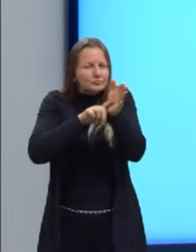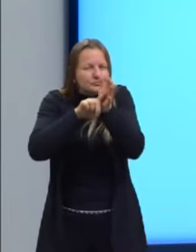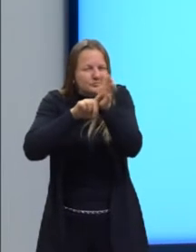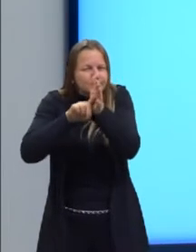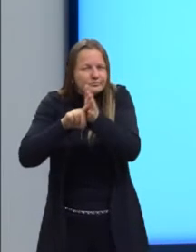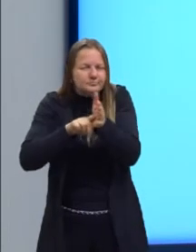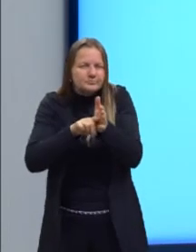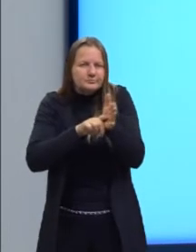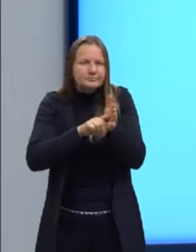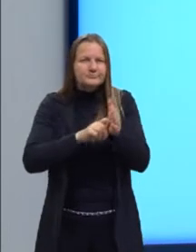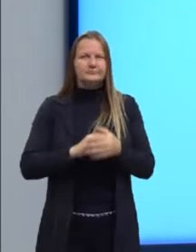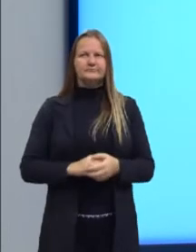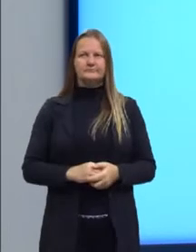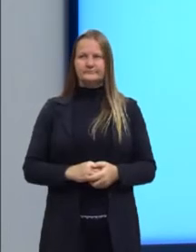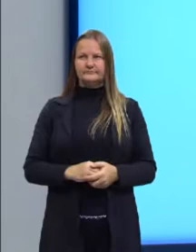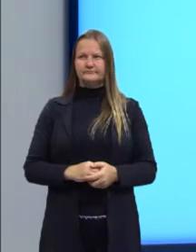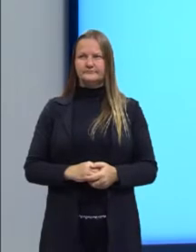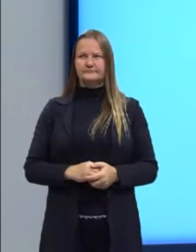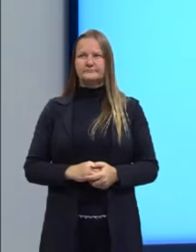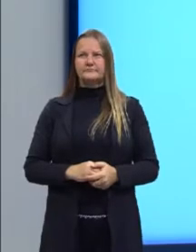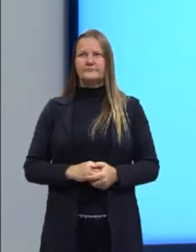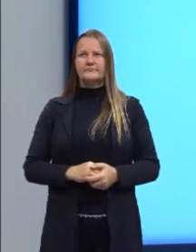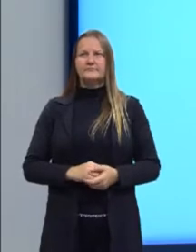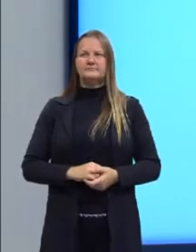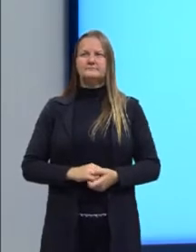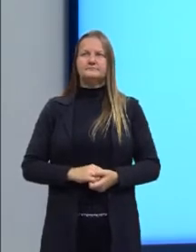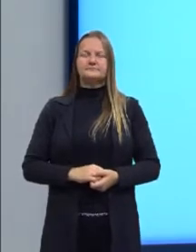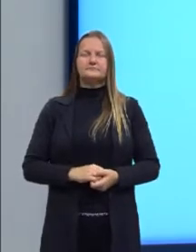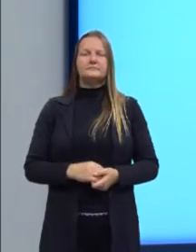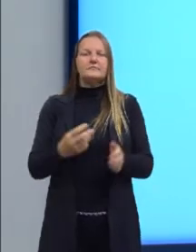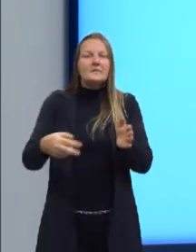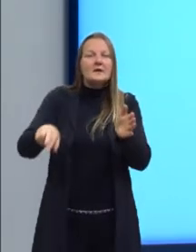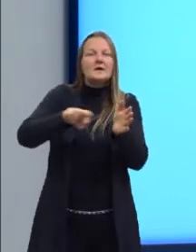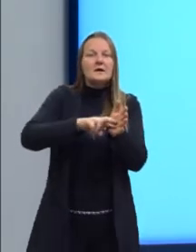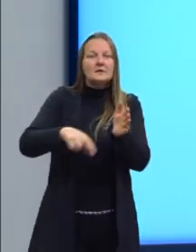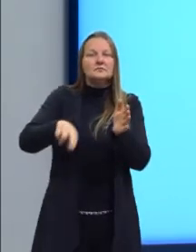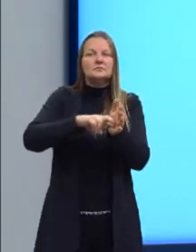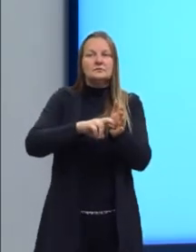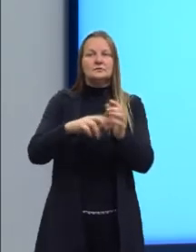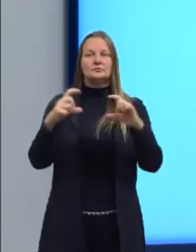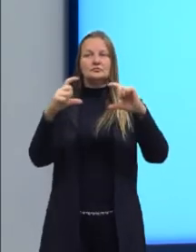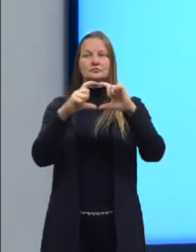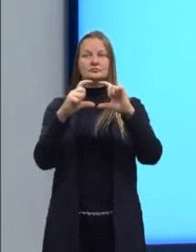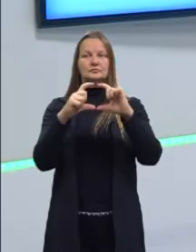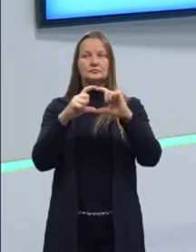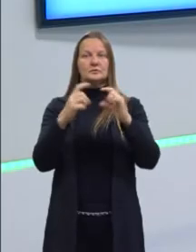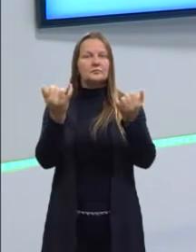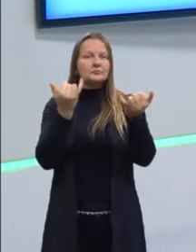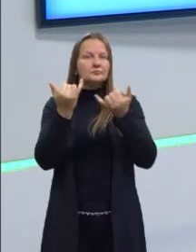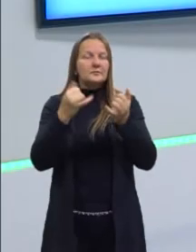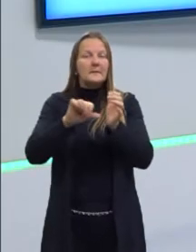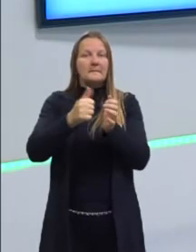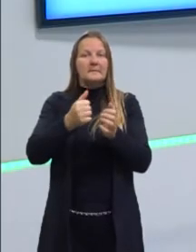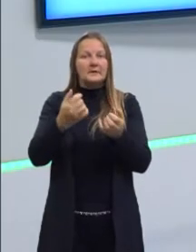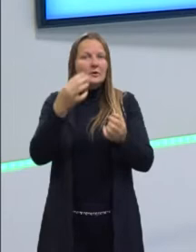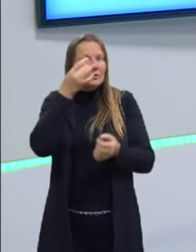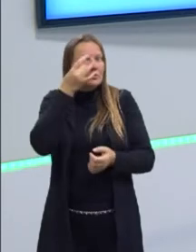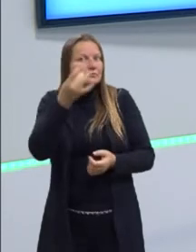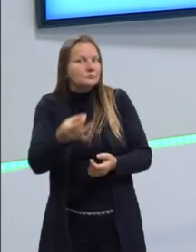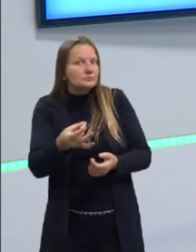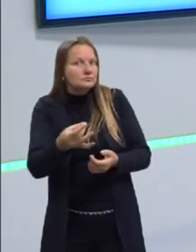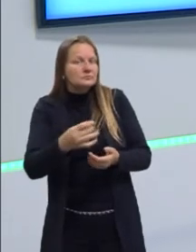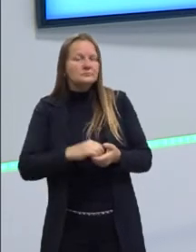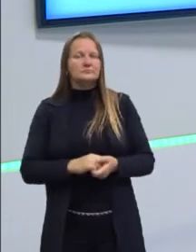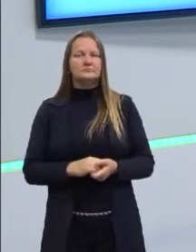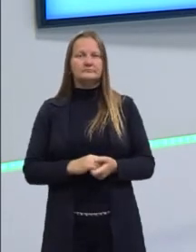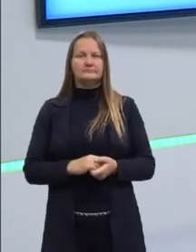música e eu começo retomando com vocês uma das coisas que primeiramente me chamou atenção